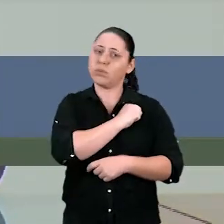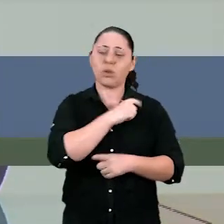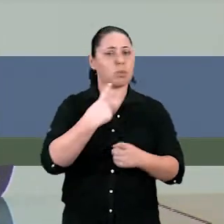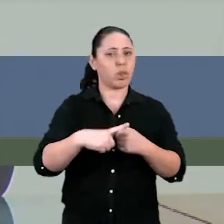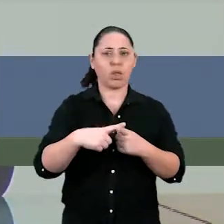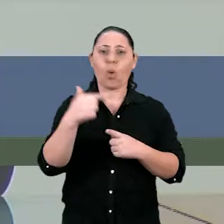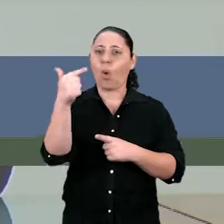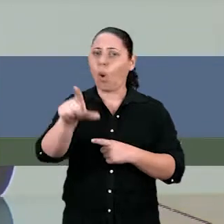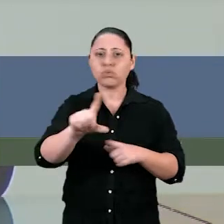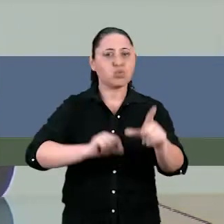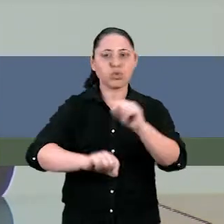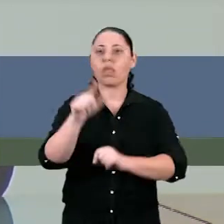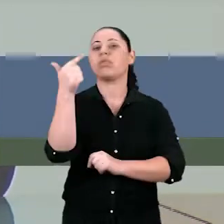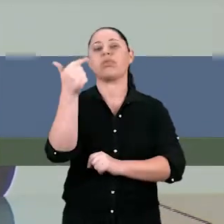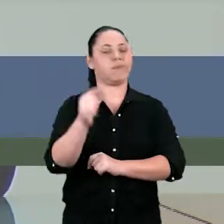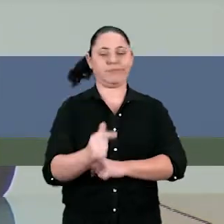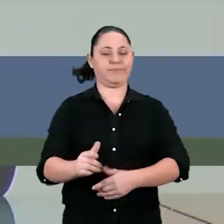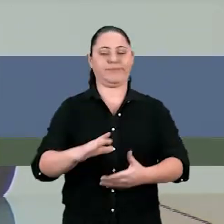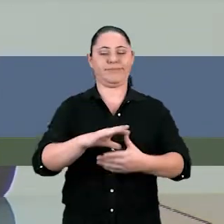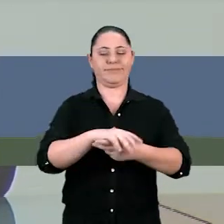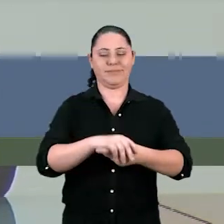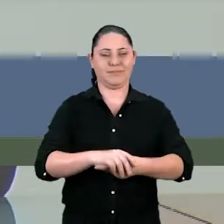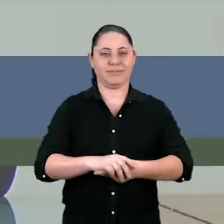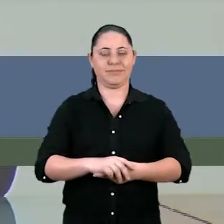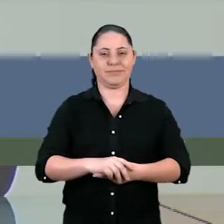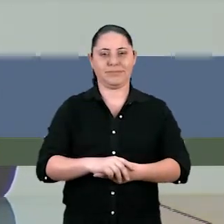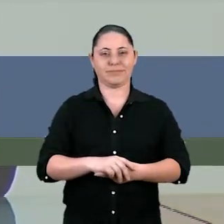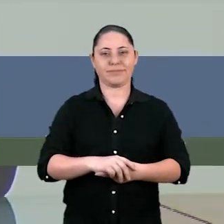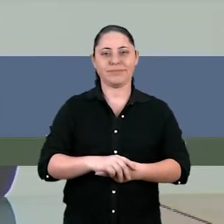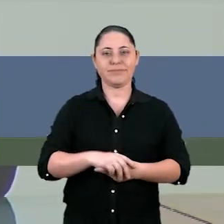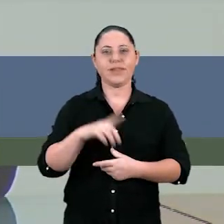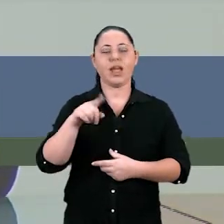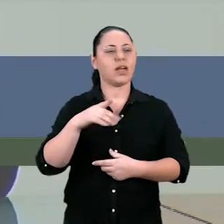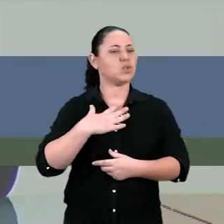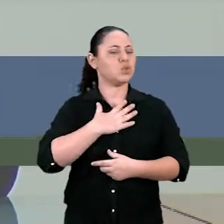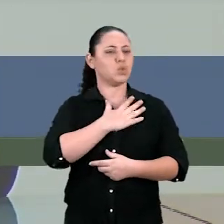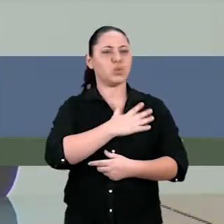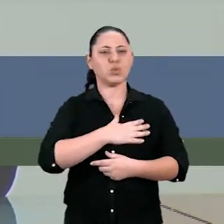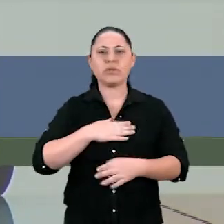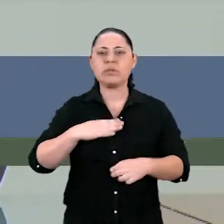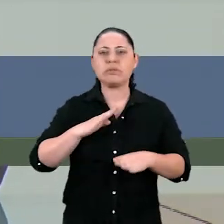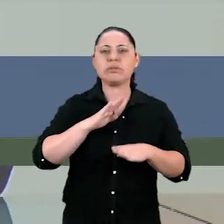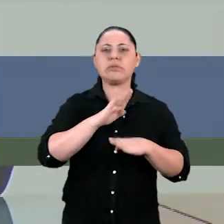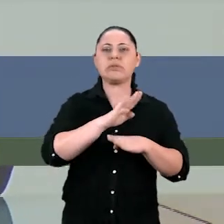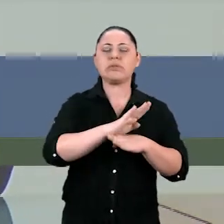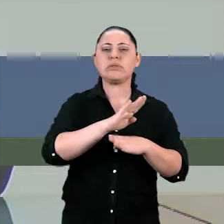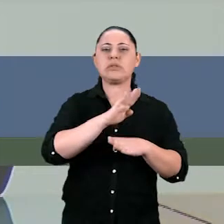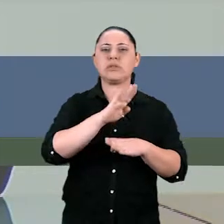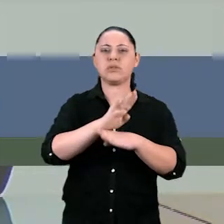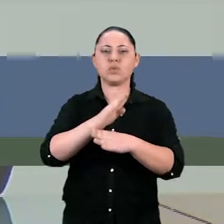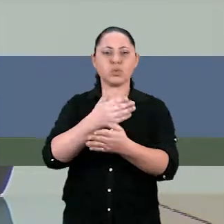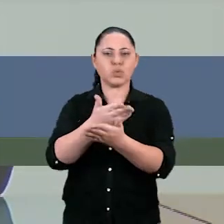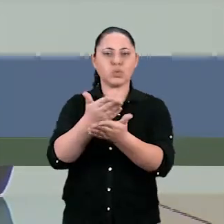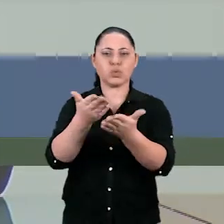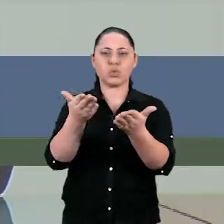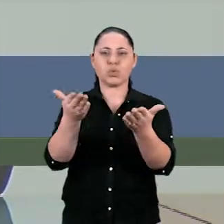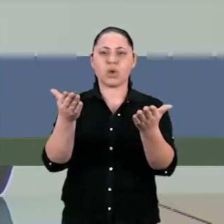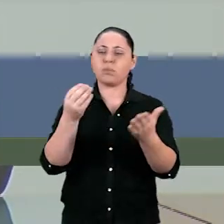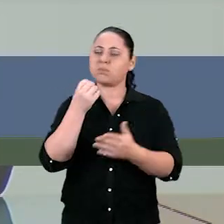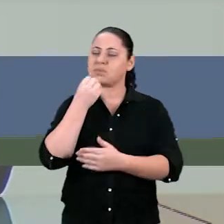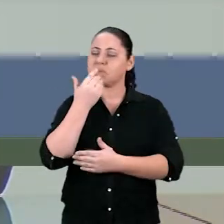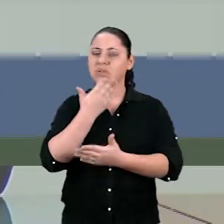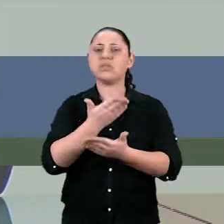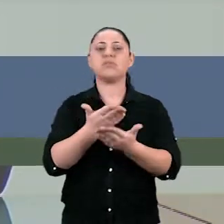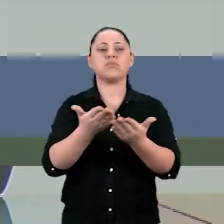há outra opção, né? E a sua generosidade, né, para com todos nós, de